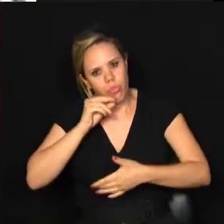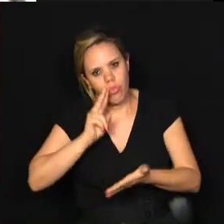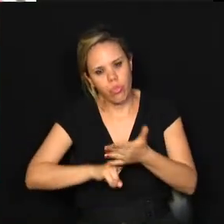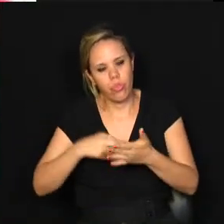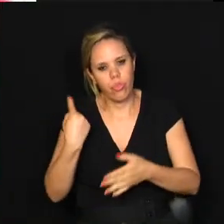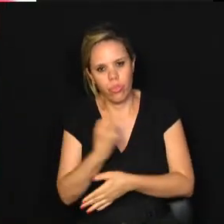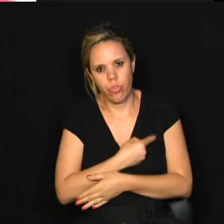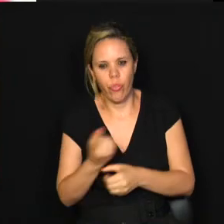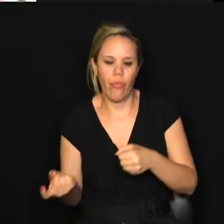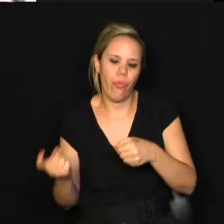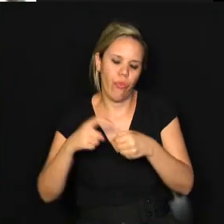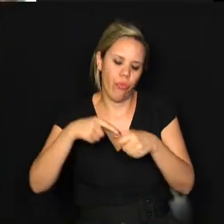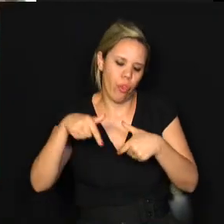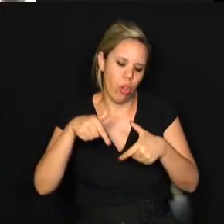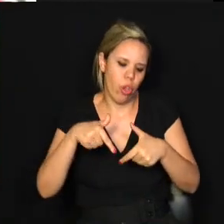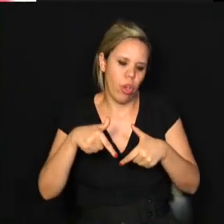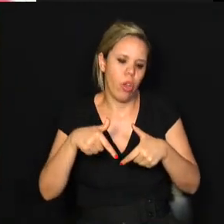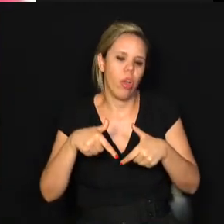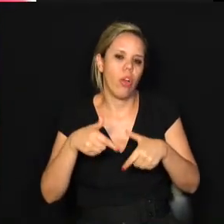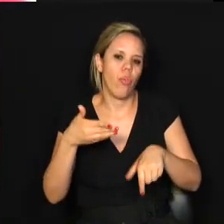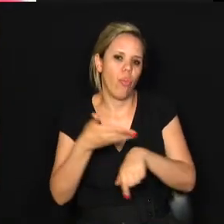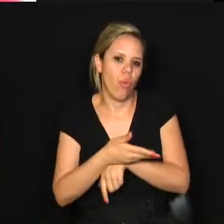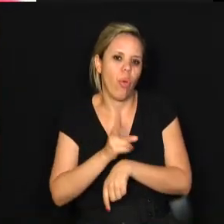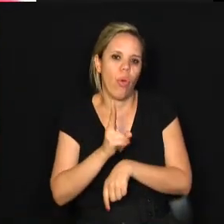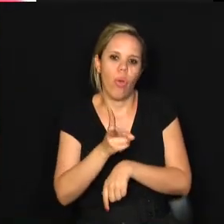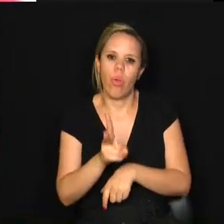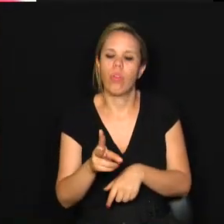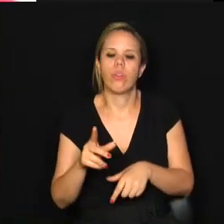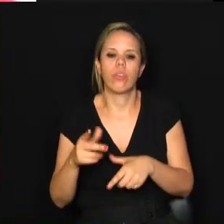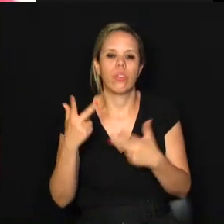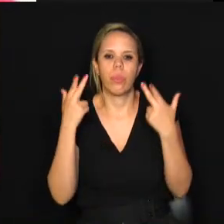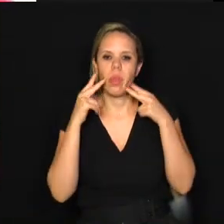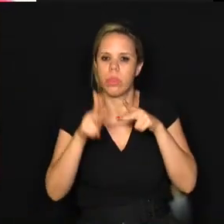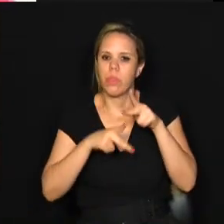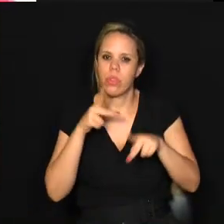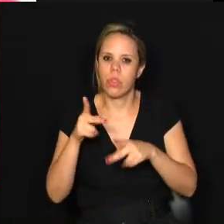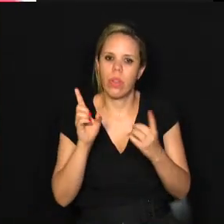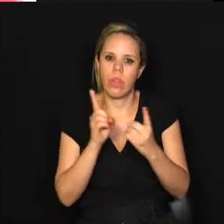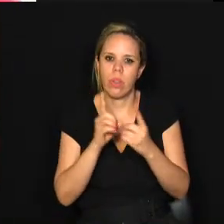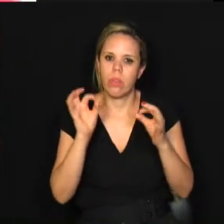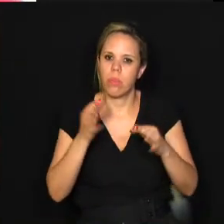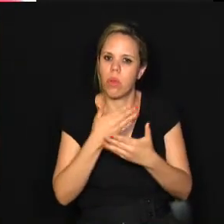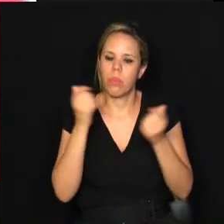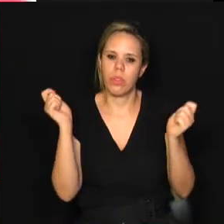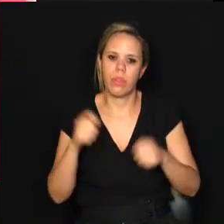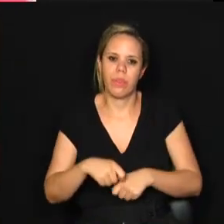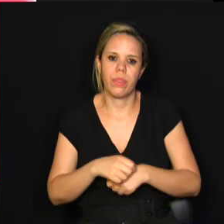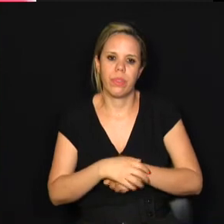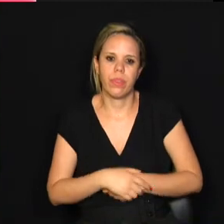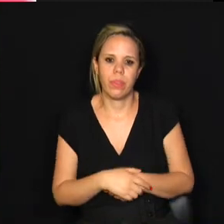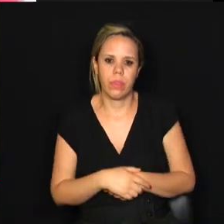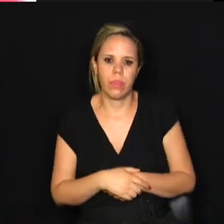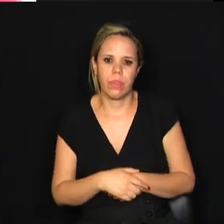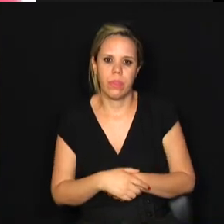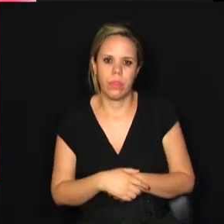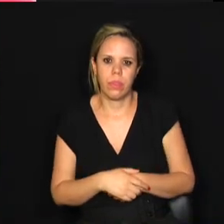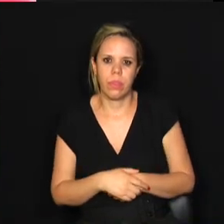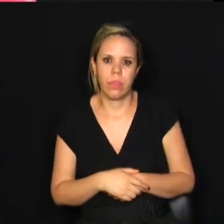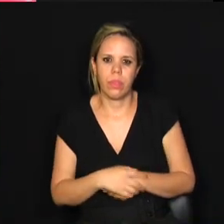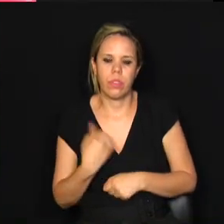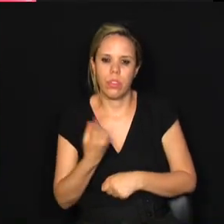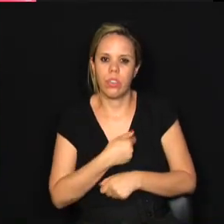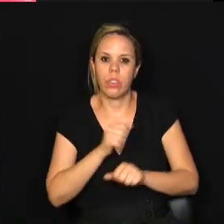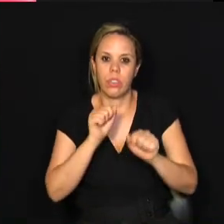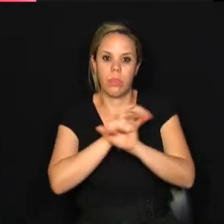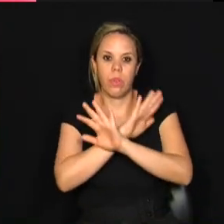estaremos de volta às nossas trincheiras para que a população seja atendida da melhor maneira possível. E deixamos claro